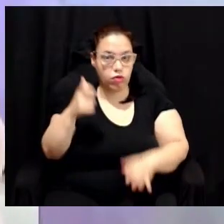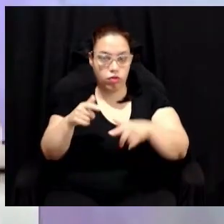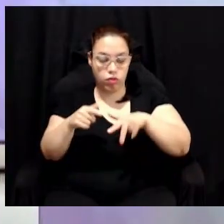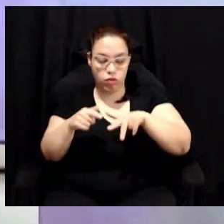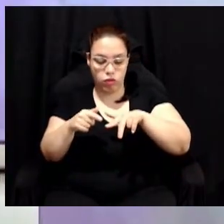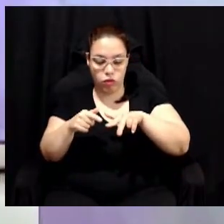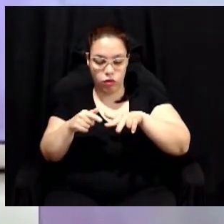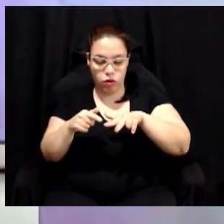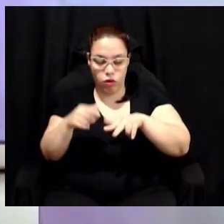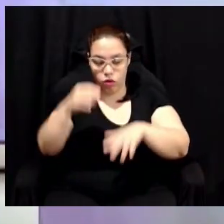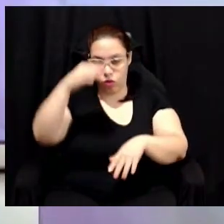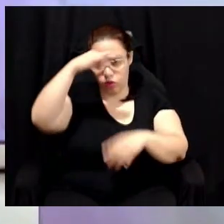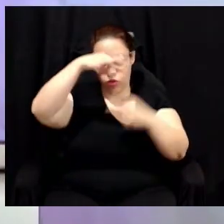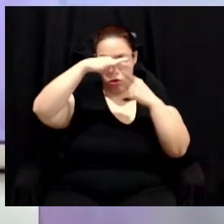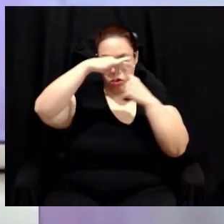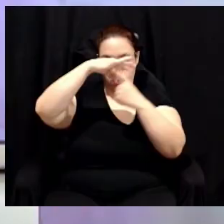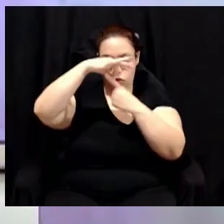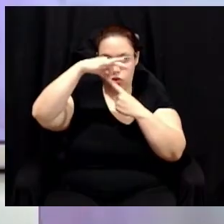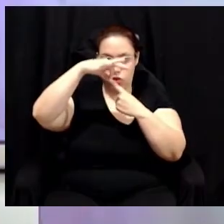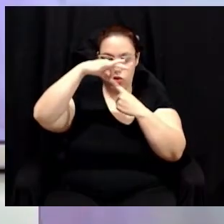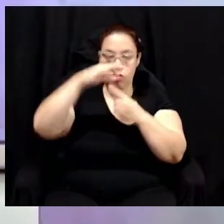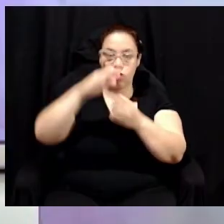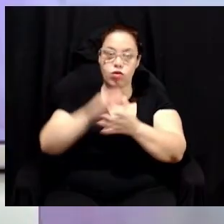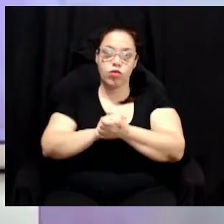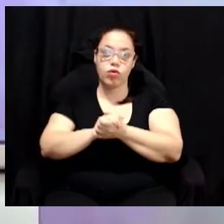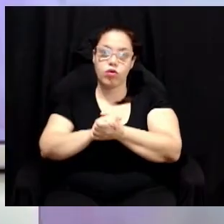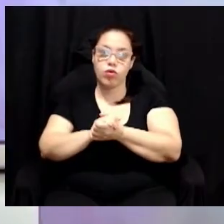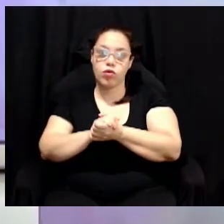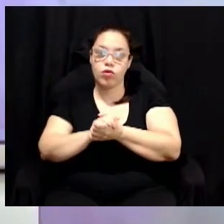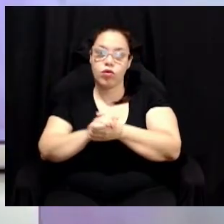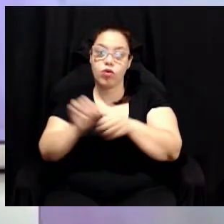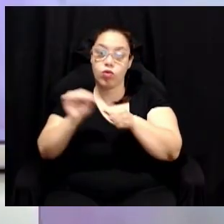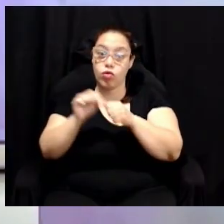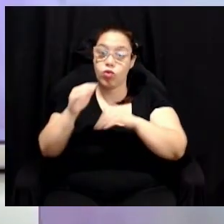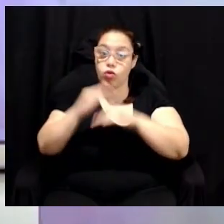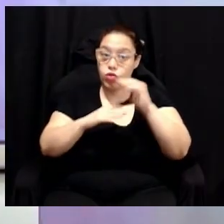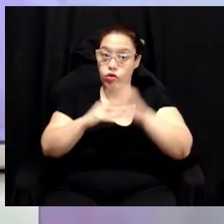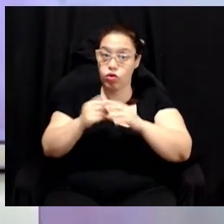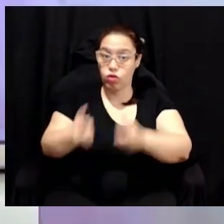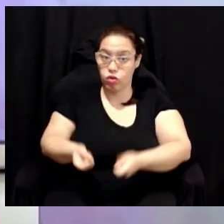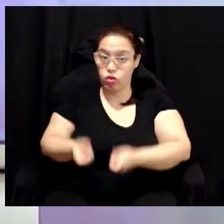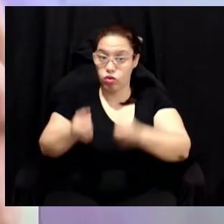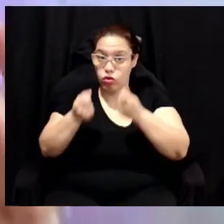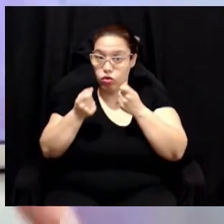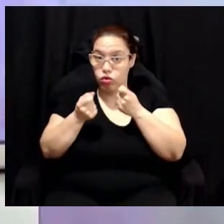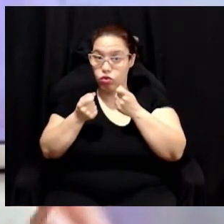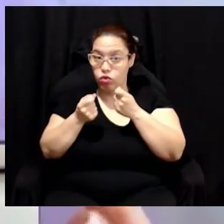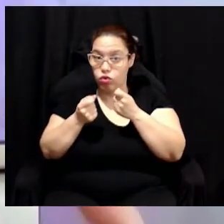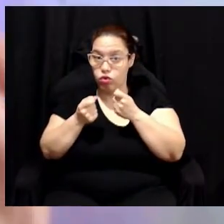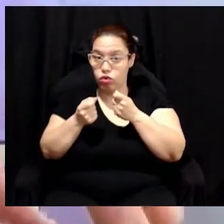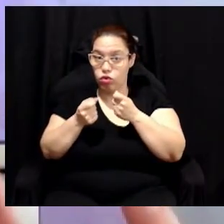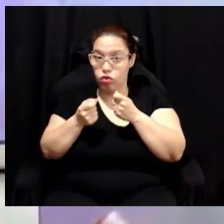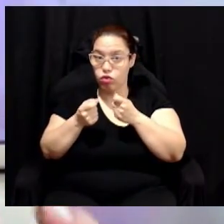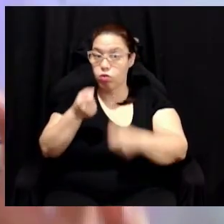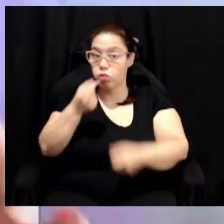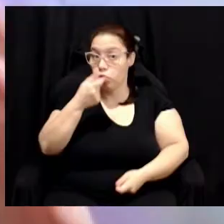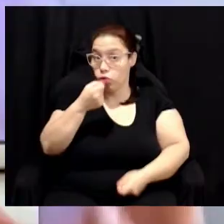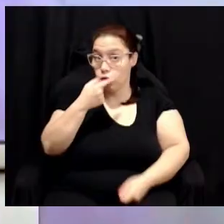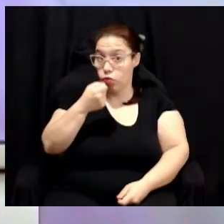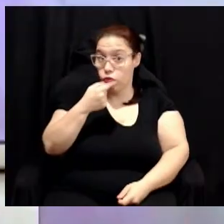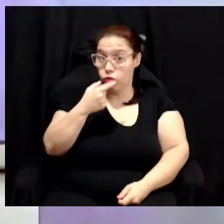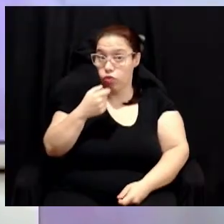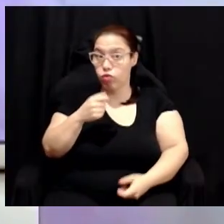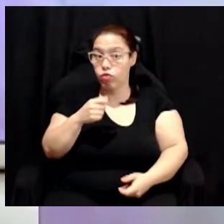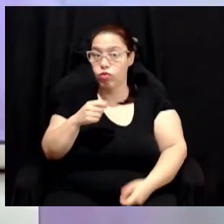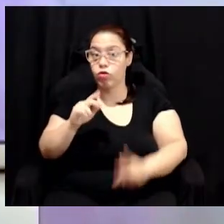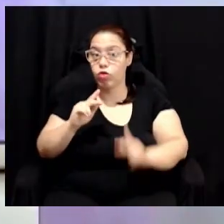ou ovário, né, teve uma menopausa induzida, ou se está fazendo algum tratamento para câncer, fazendo um bloqueador, tomando os medicamentos